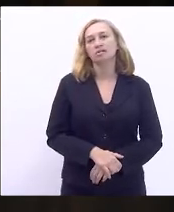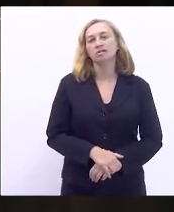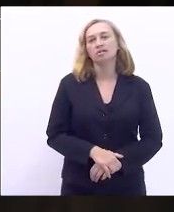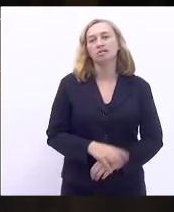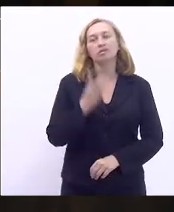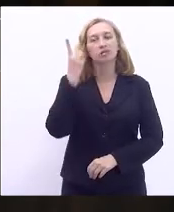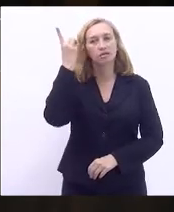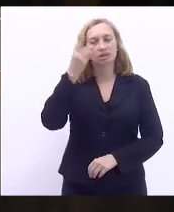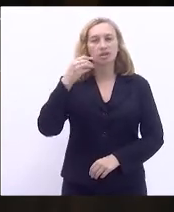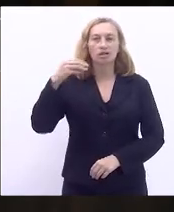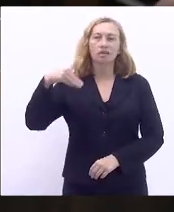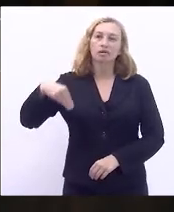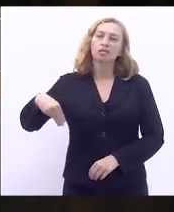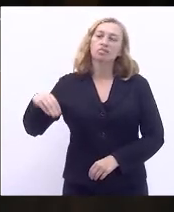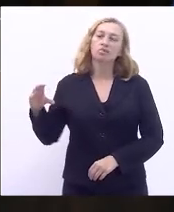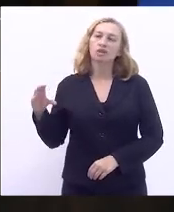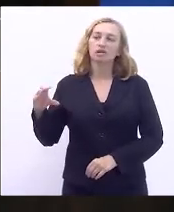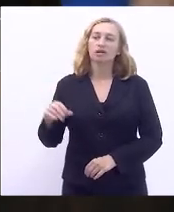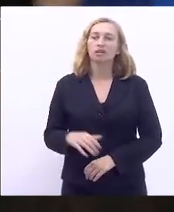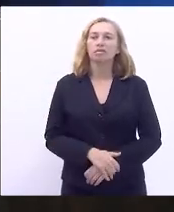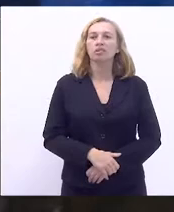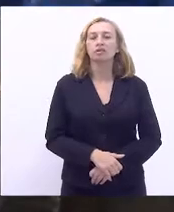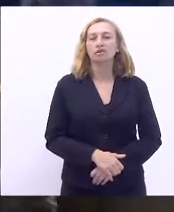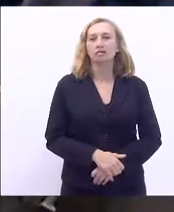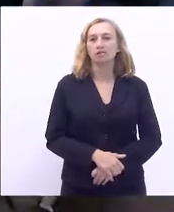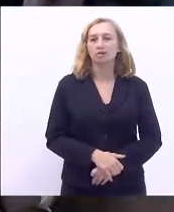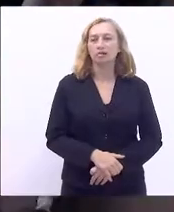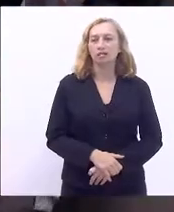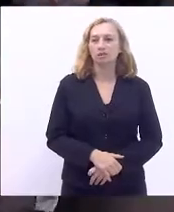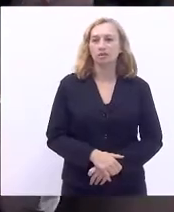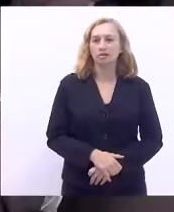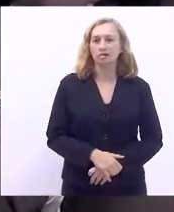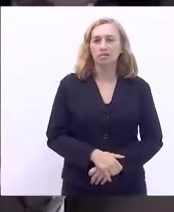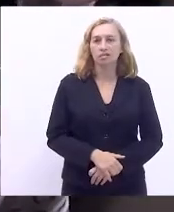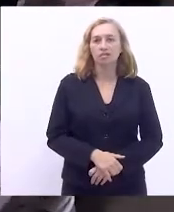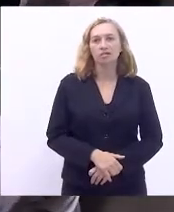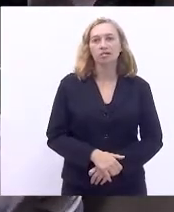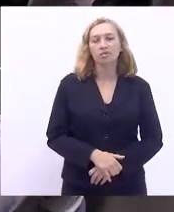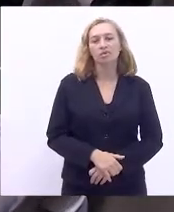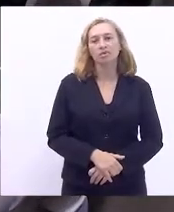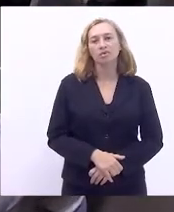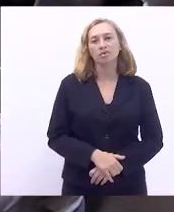Deputado Carlos Mink. Vem aqui, Isaac.